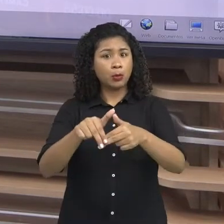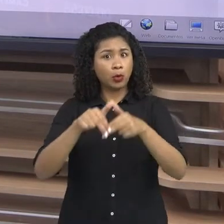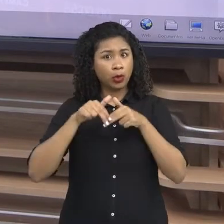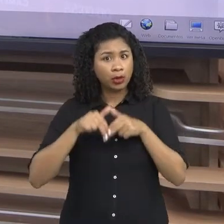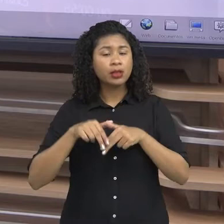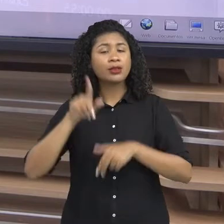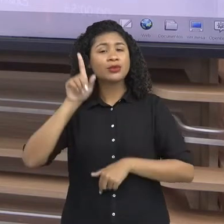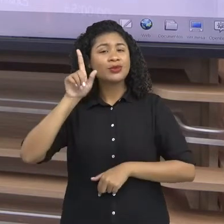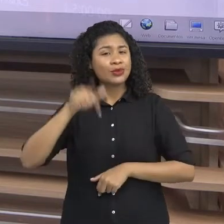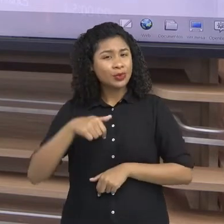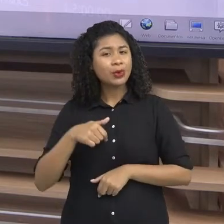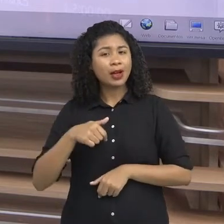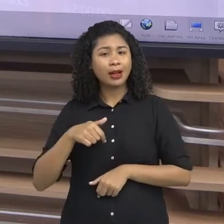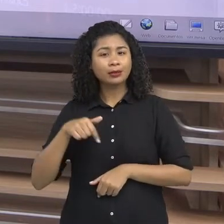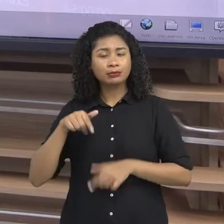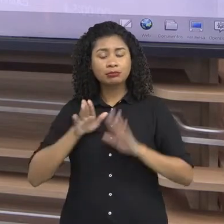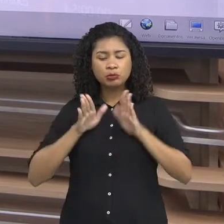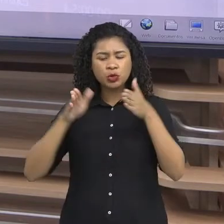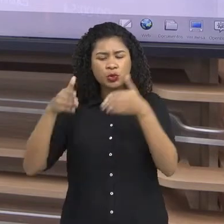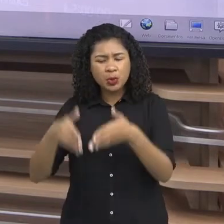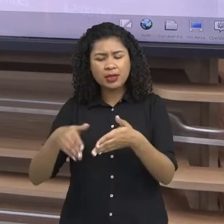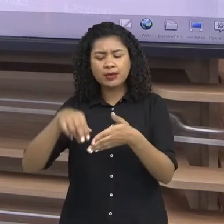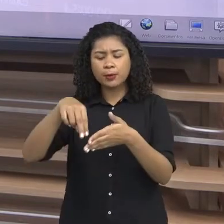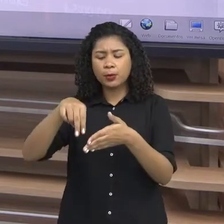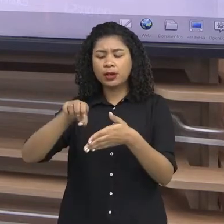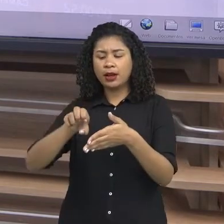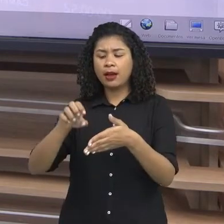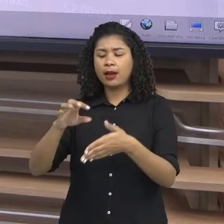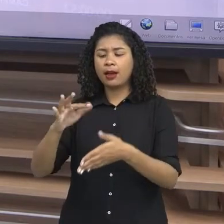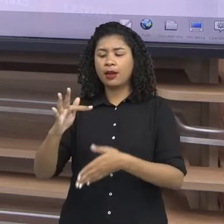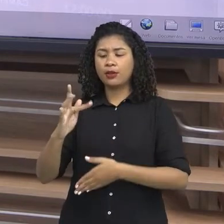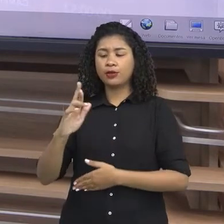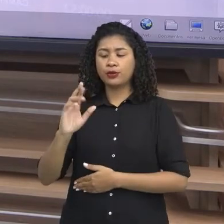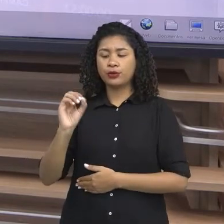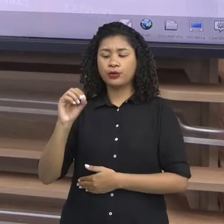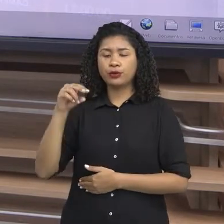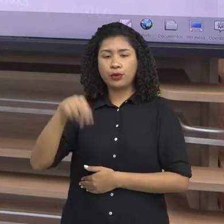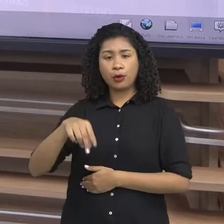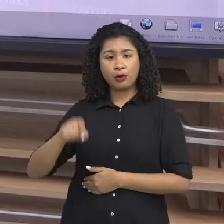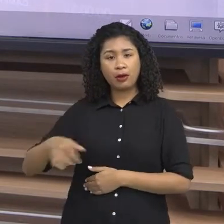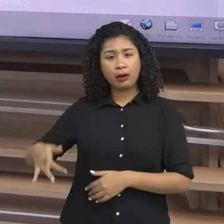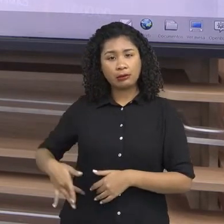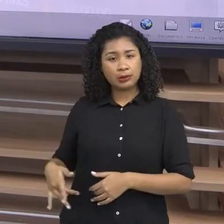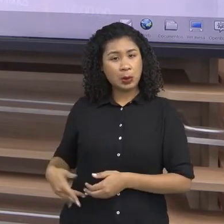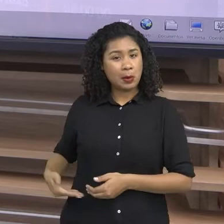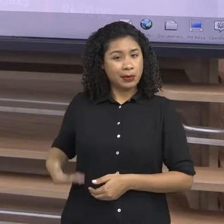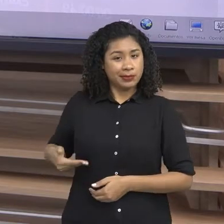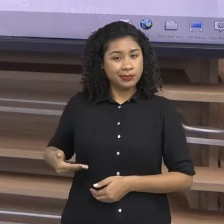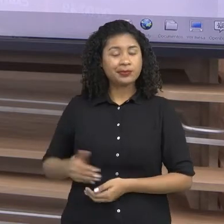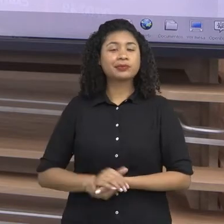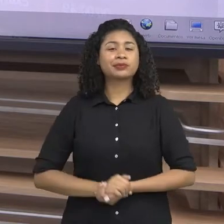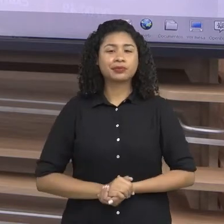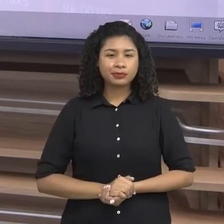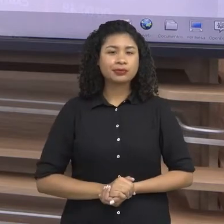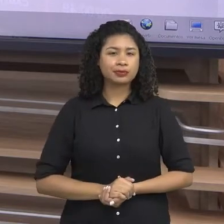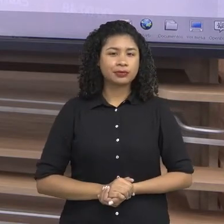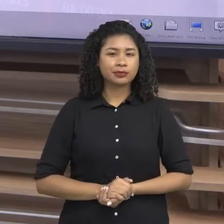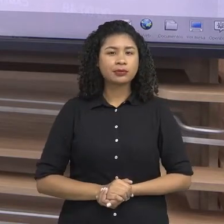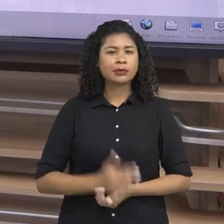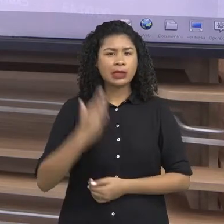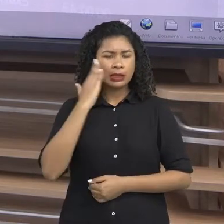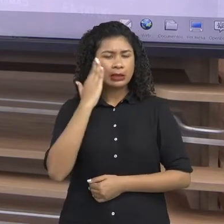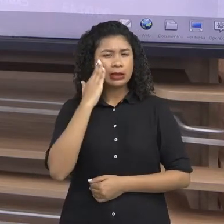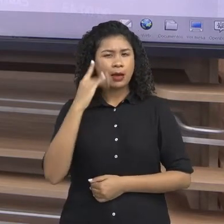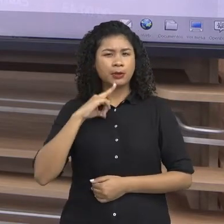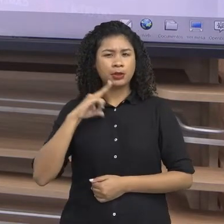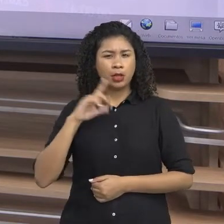diretamente nos néfrons, que são estruturas que estão presentes nos rins, né? Então a gente já sabe que o hormônio tem uma